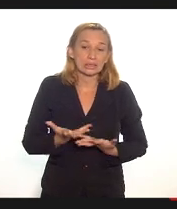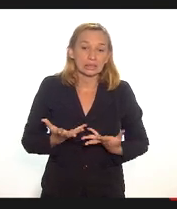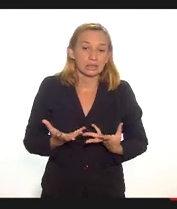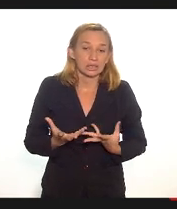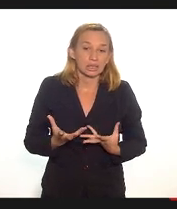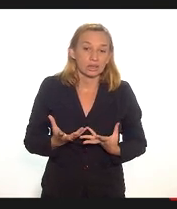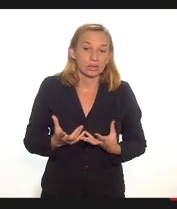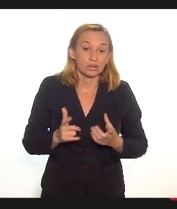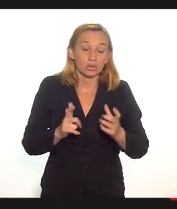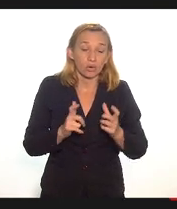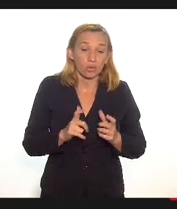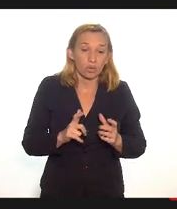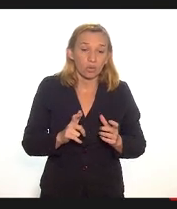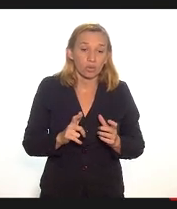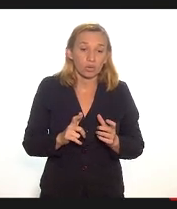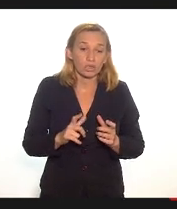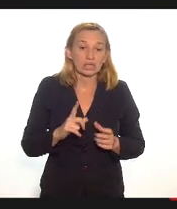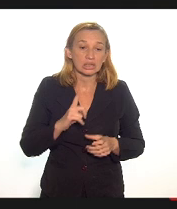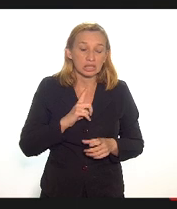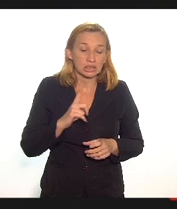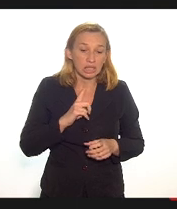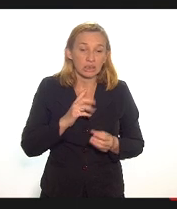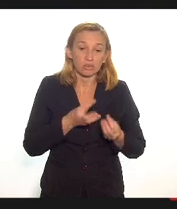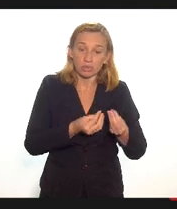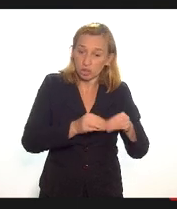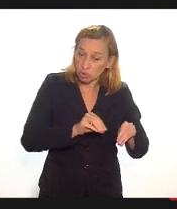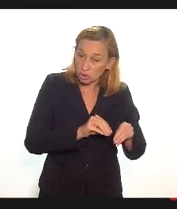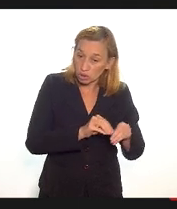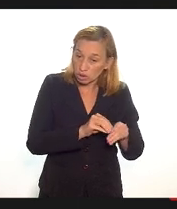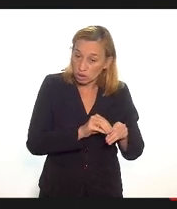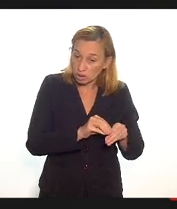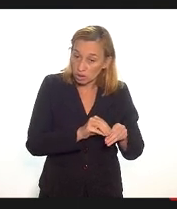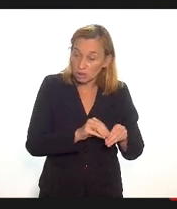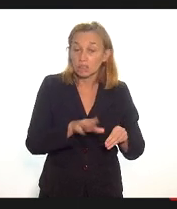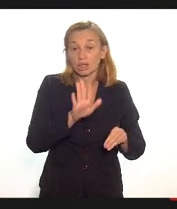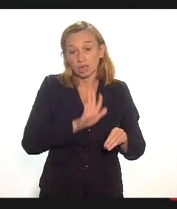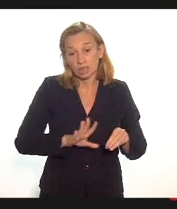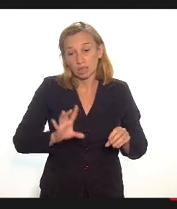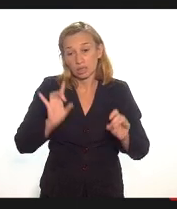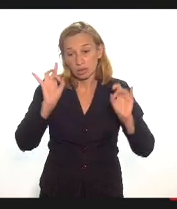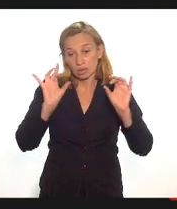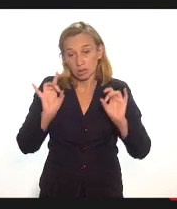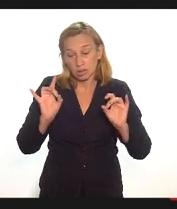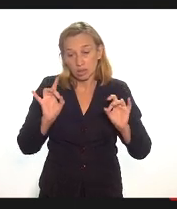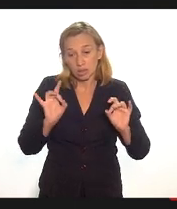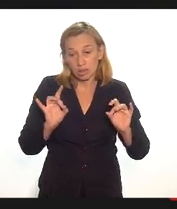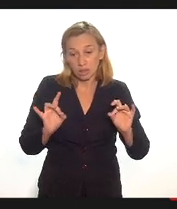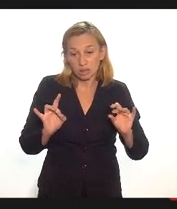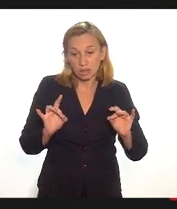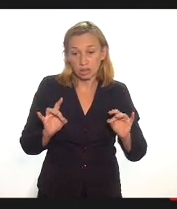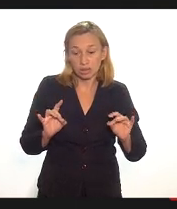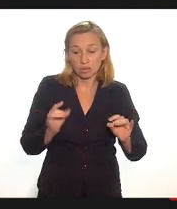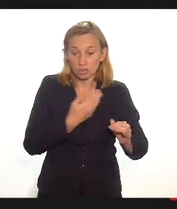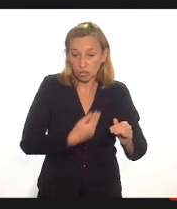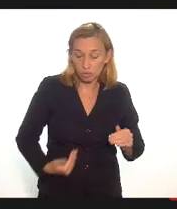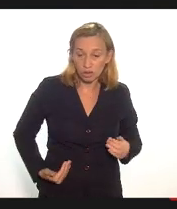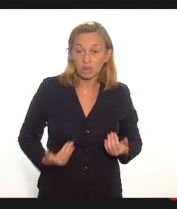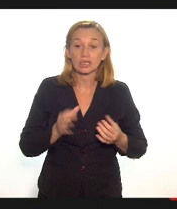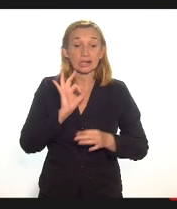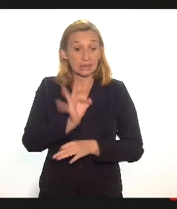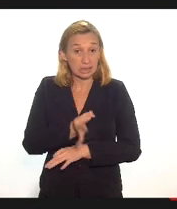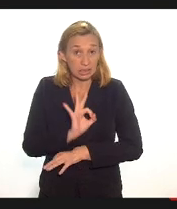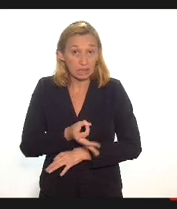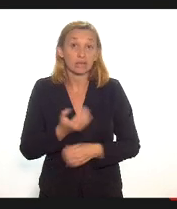onde essa alocação tem uma consequência em termos de participações governamentais, com